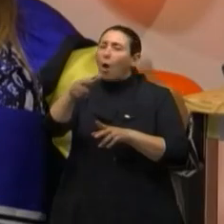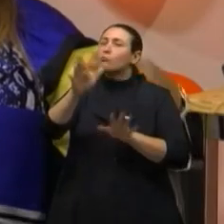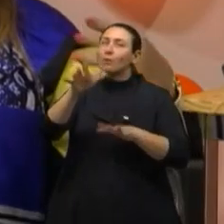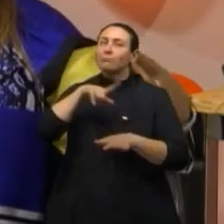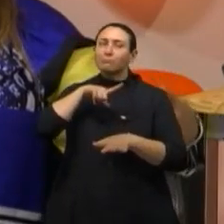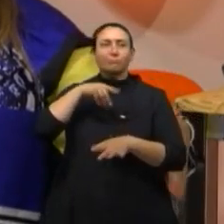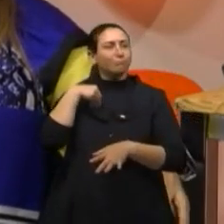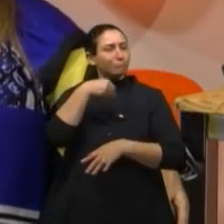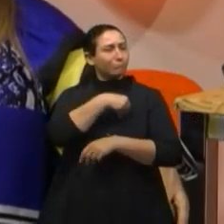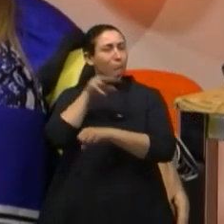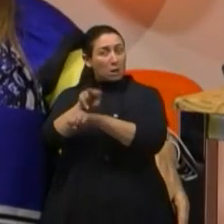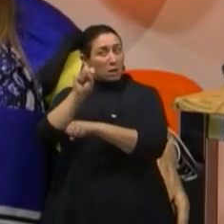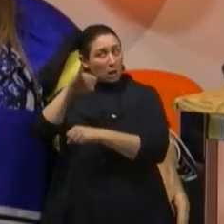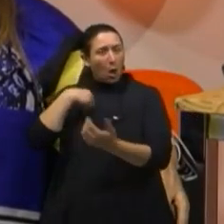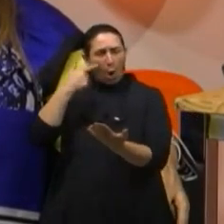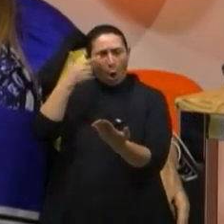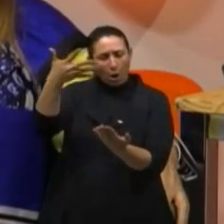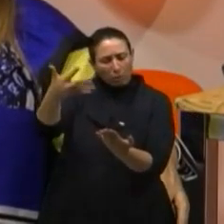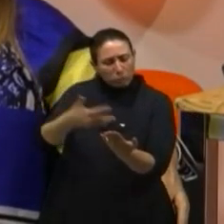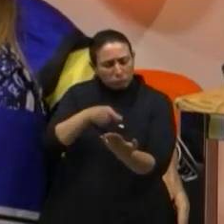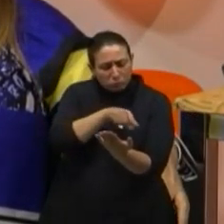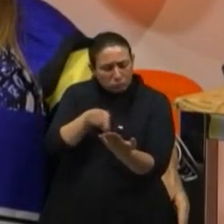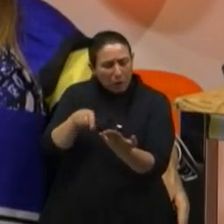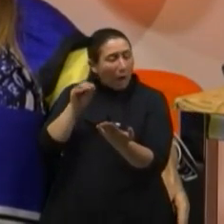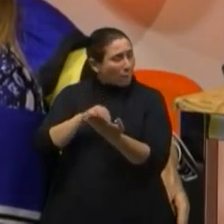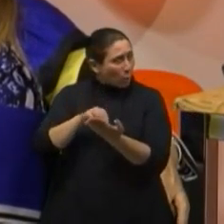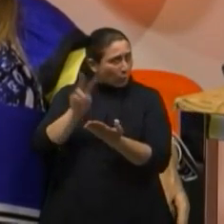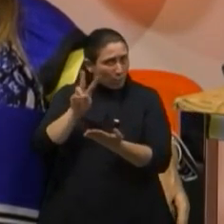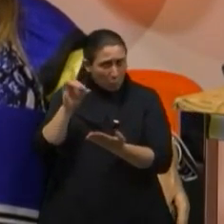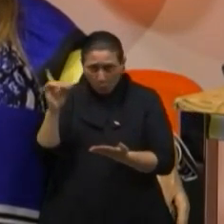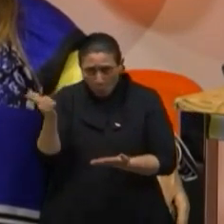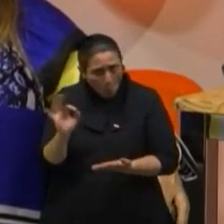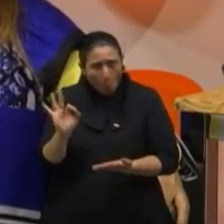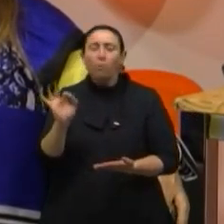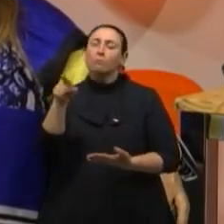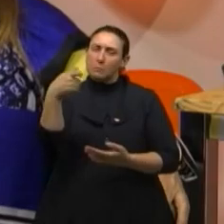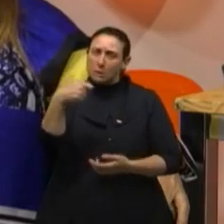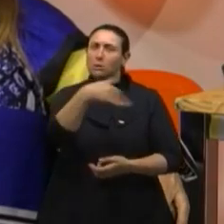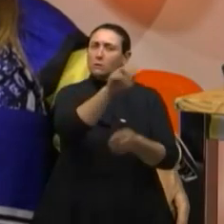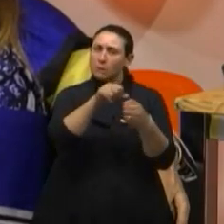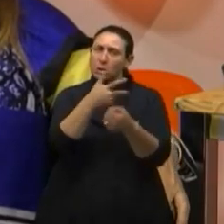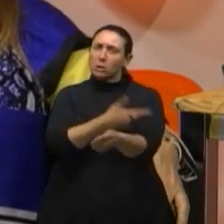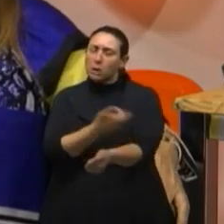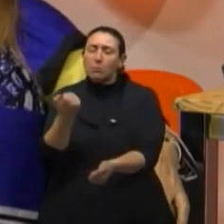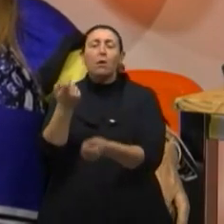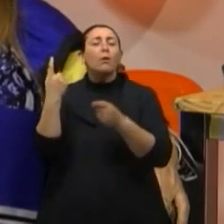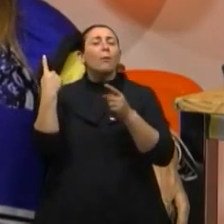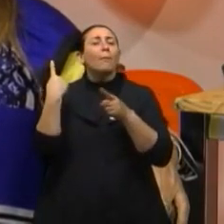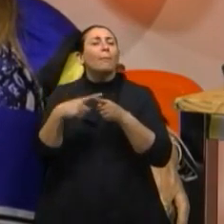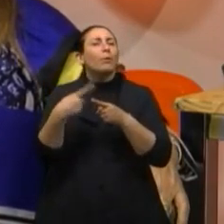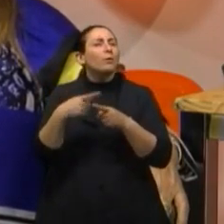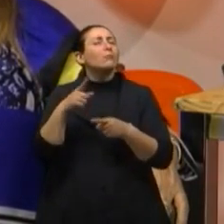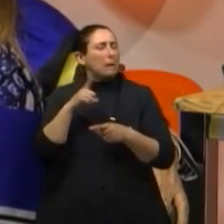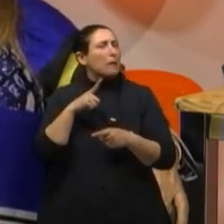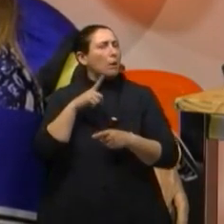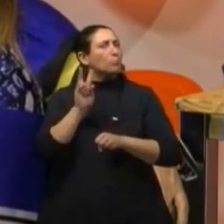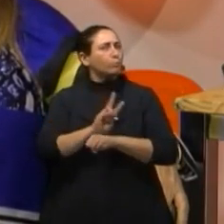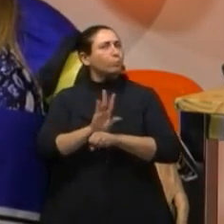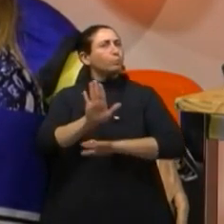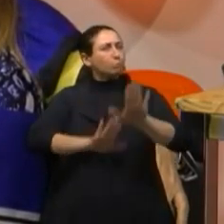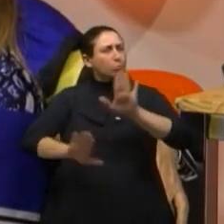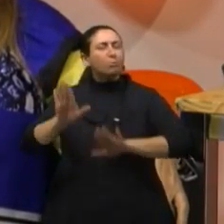olho se não tiver o exame eu peço para ele solicitar mas hoje em dia está tendo um cuidado enorme na